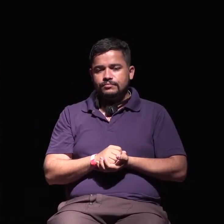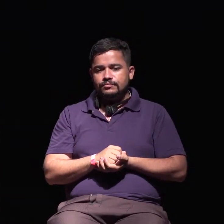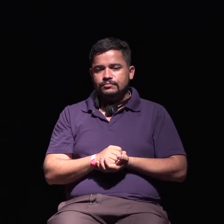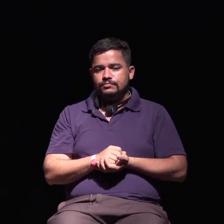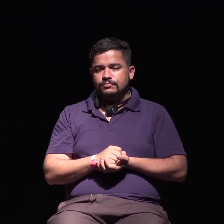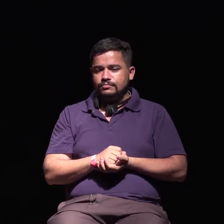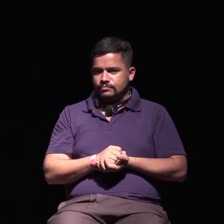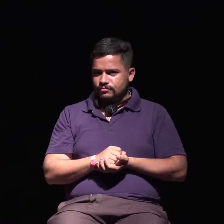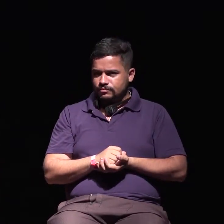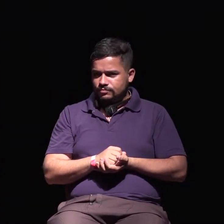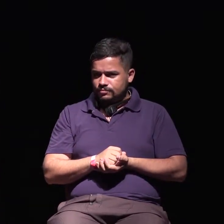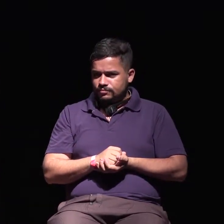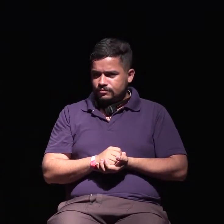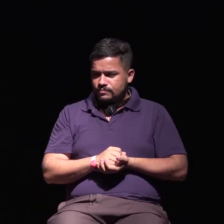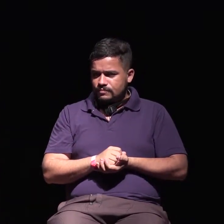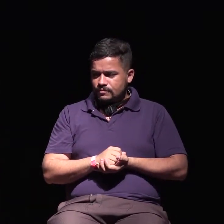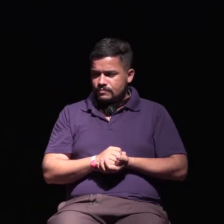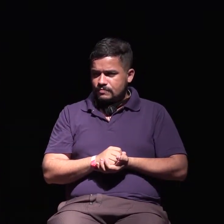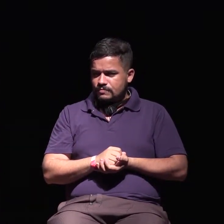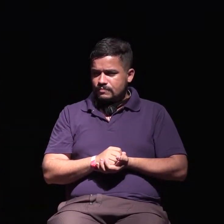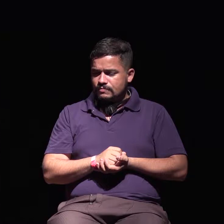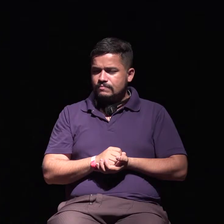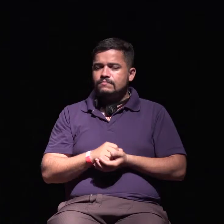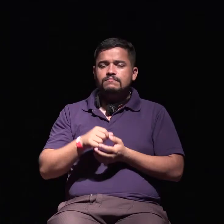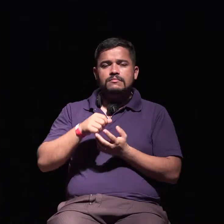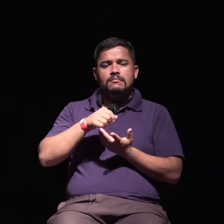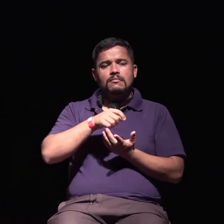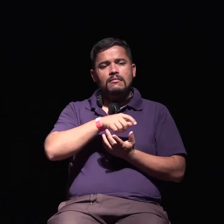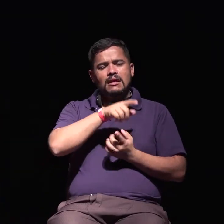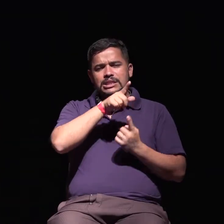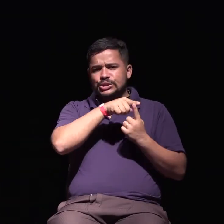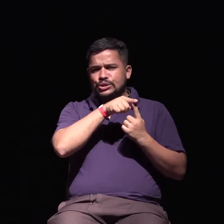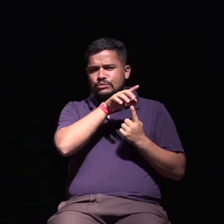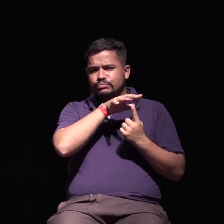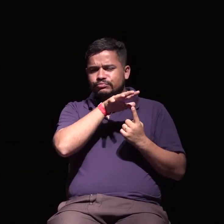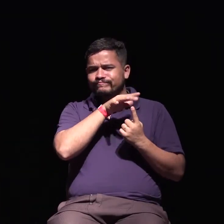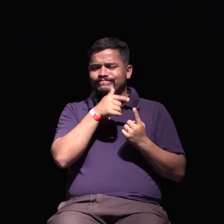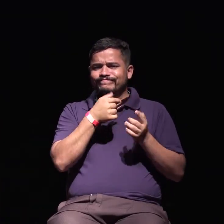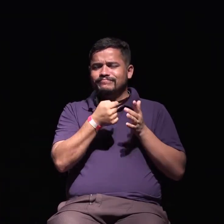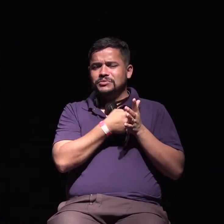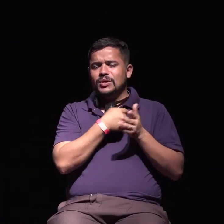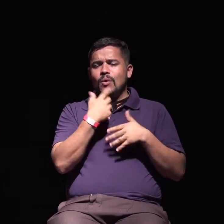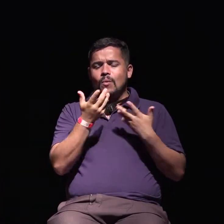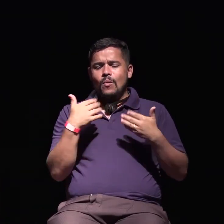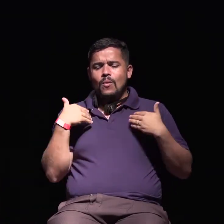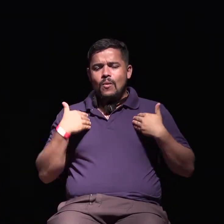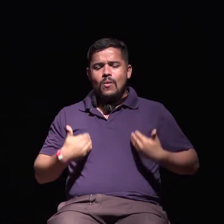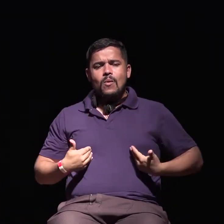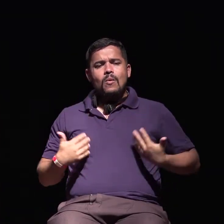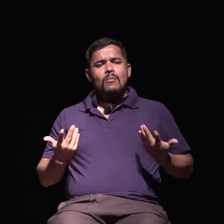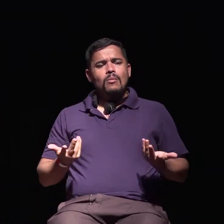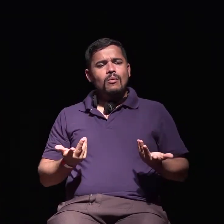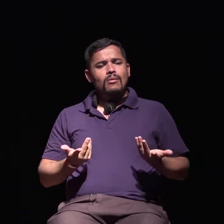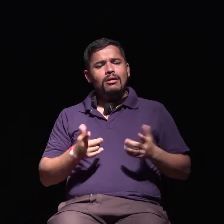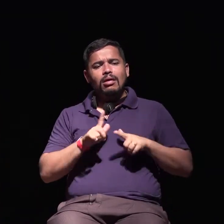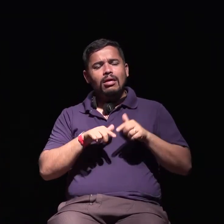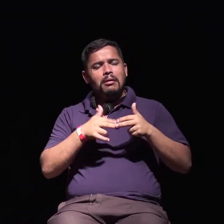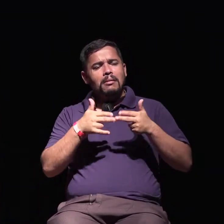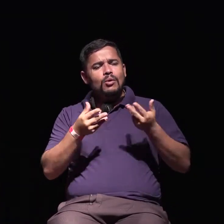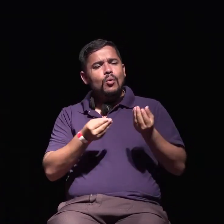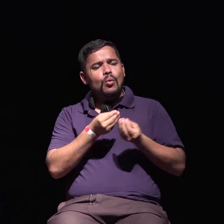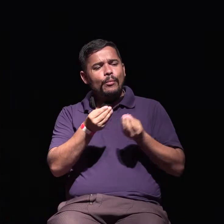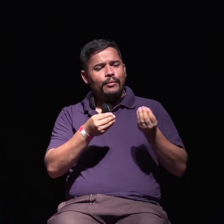E esse tipo de obra me fez me perguntar qual é o corpo e qual é a materialidade da